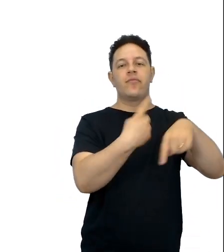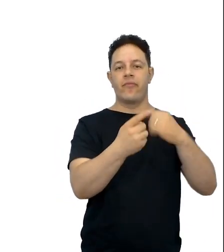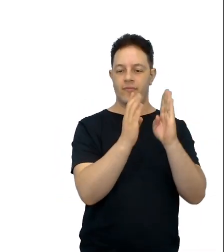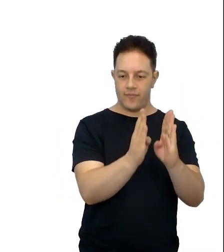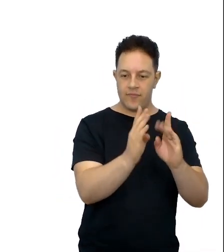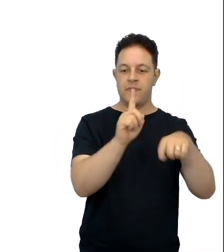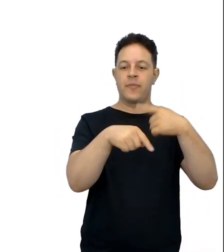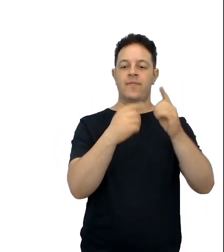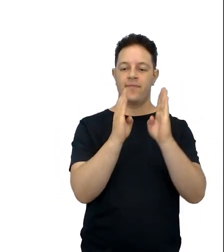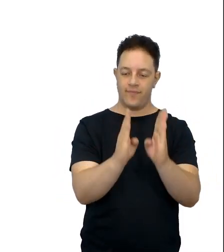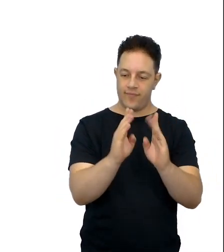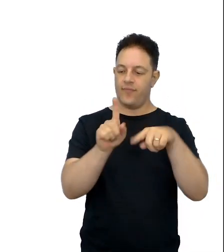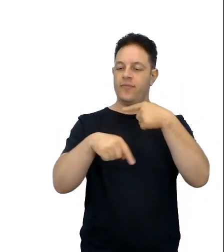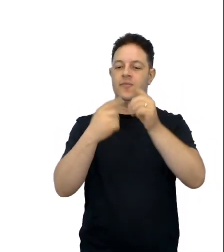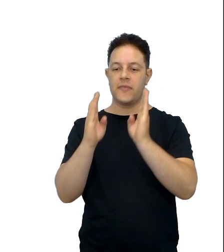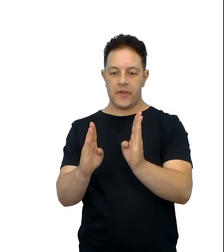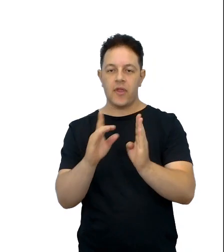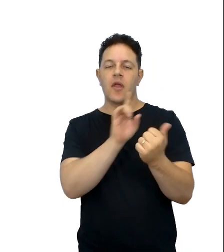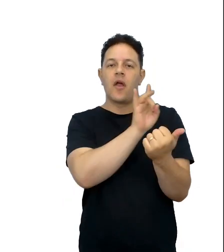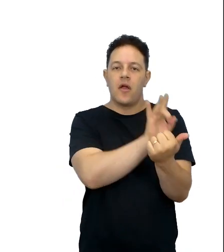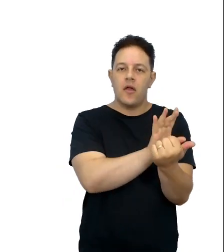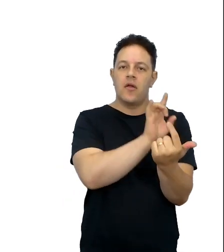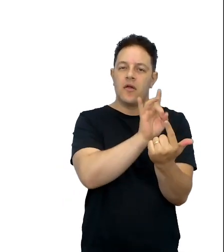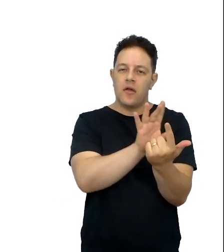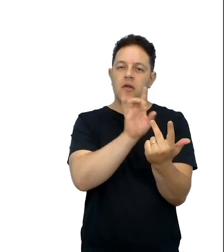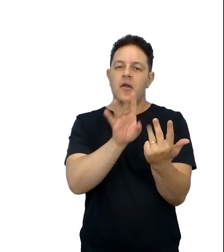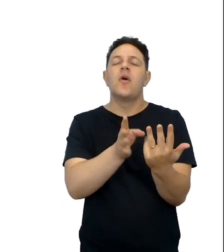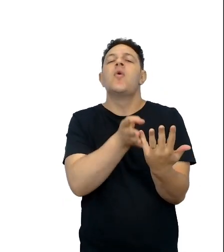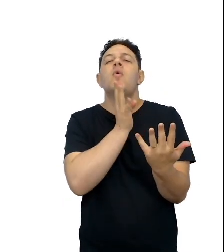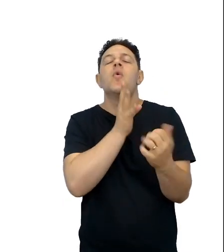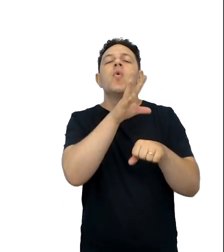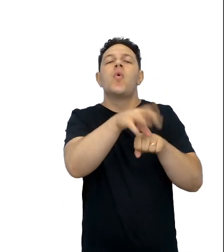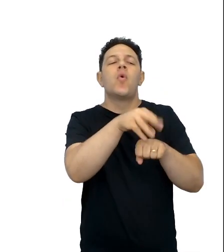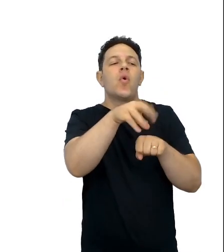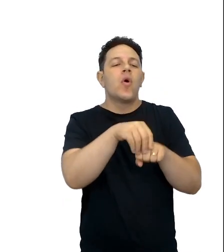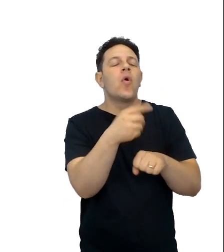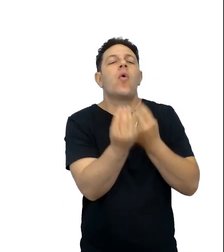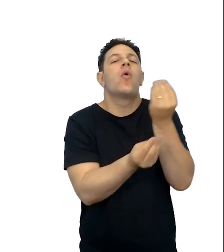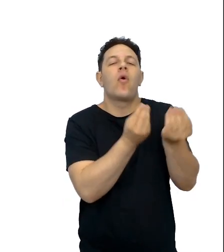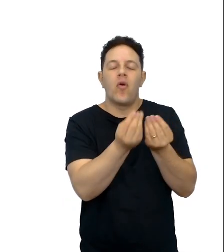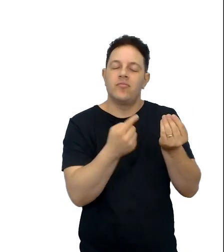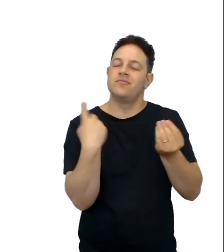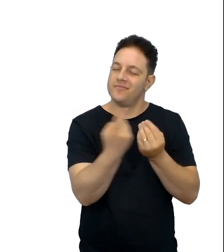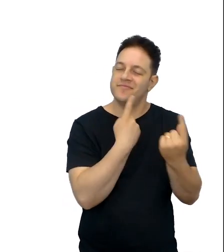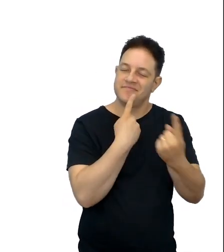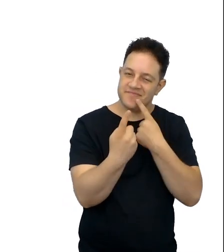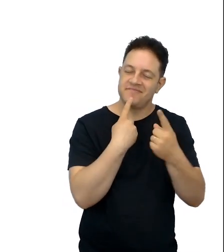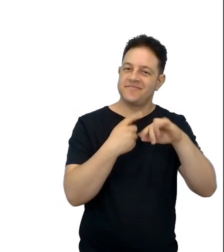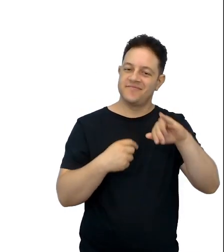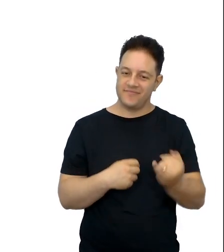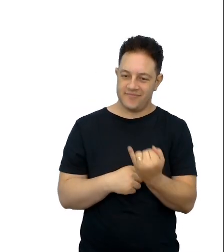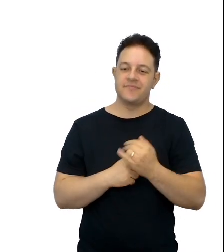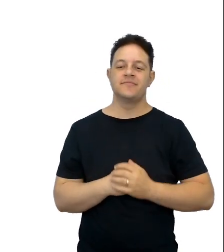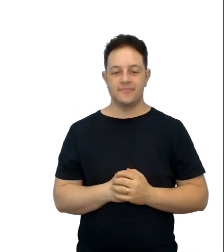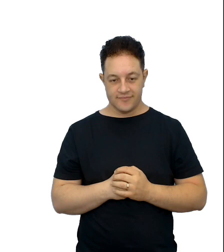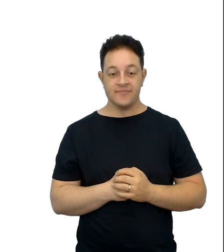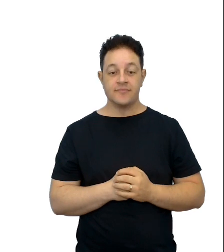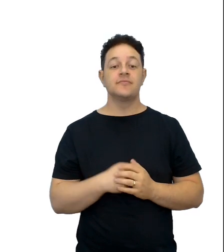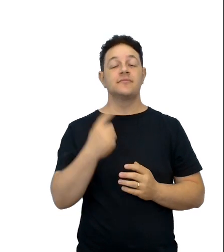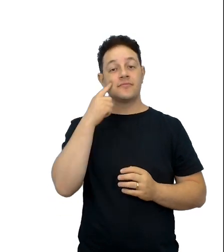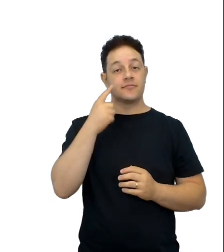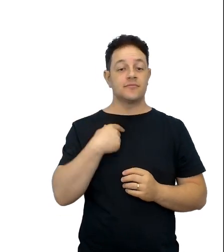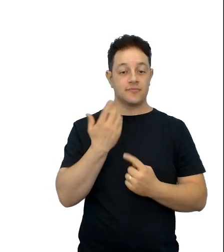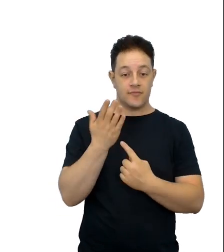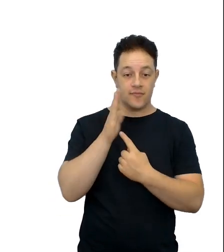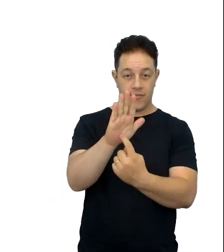para discutir um conhecimento, tá certo? Deixa eu colocar